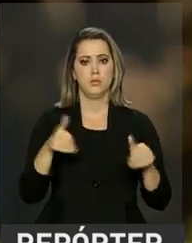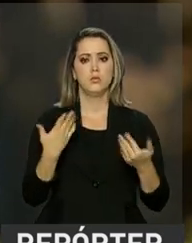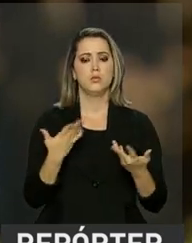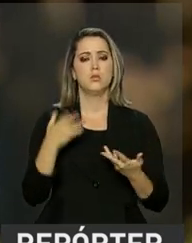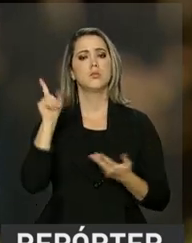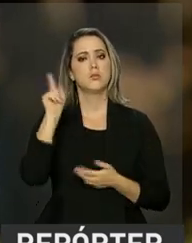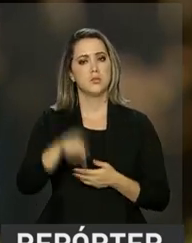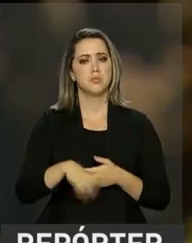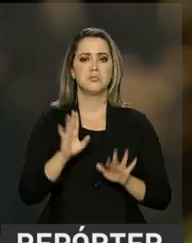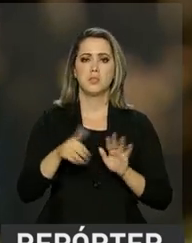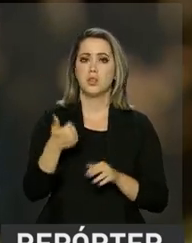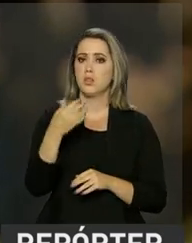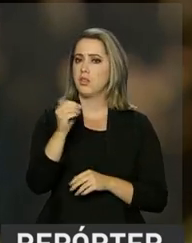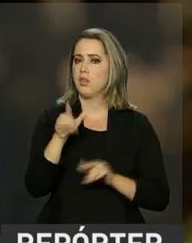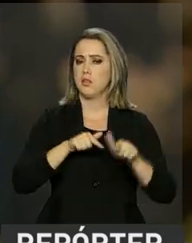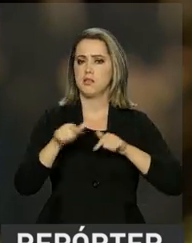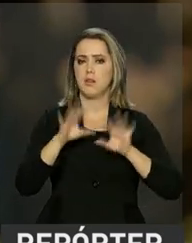vai ser na Faixa 10 emprego garantido